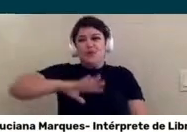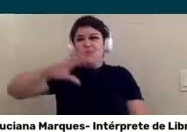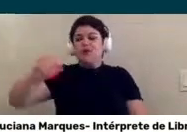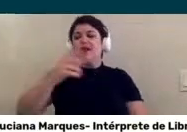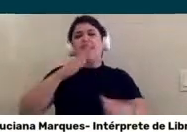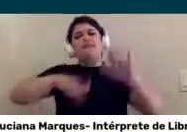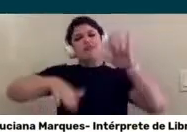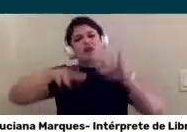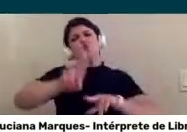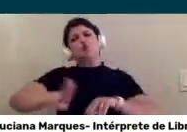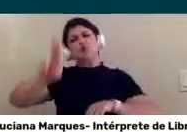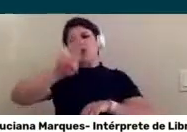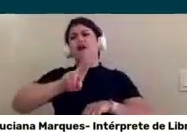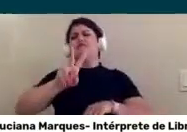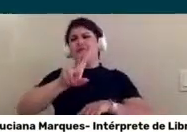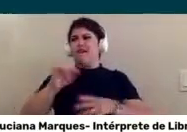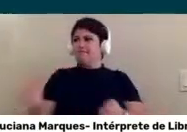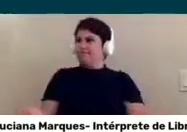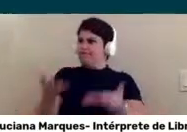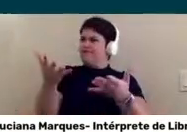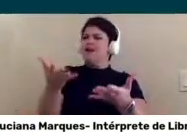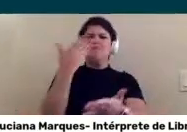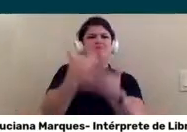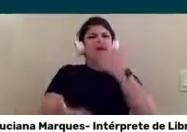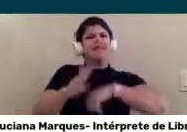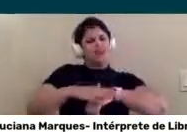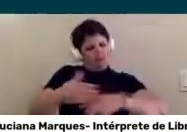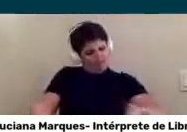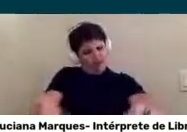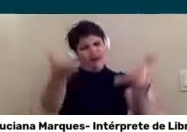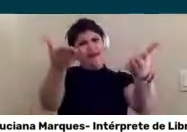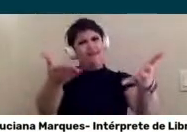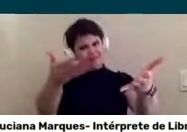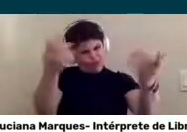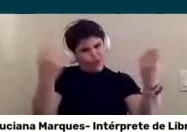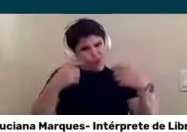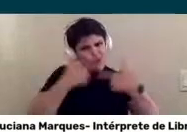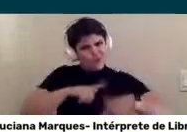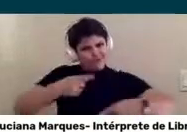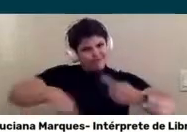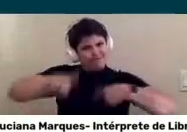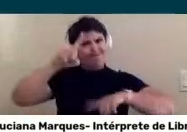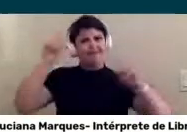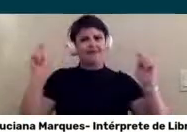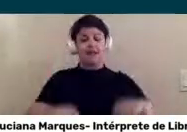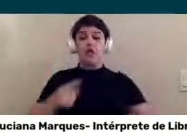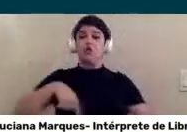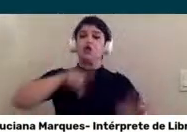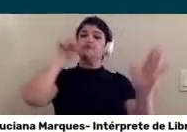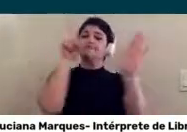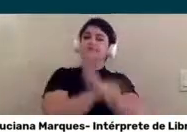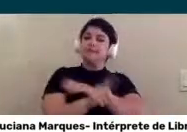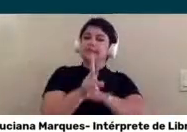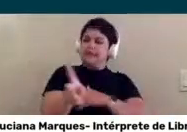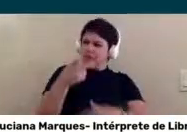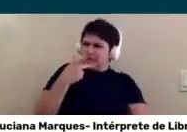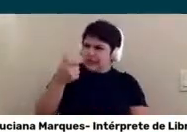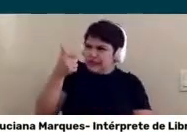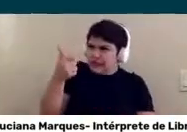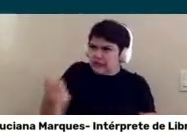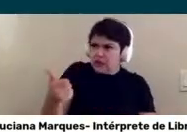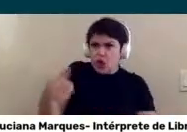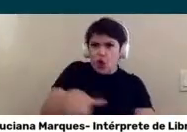Nem perca tempo sozinho, bote no ar as coisas, né? E a gente tem sempre perguntado, né? Tem sido valioso conversar com a